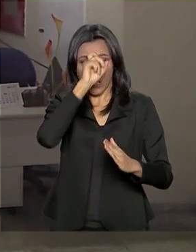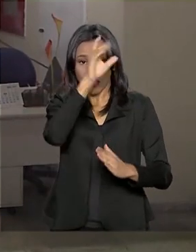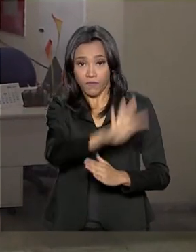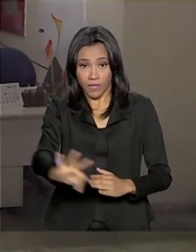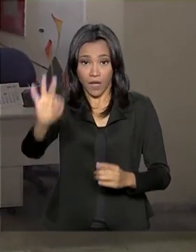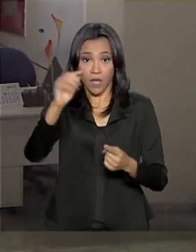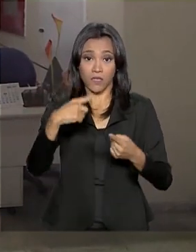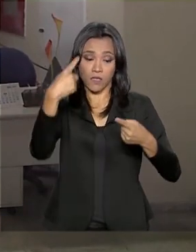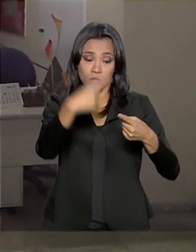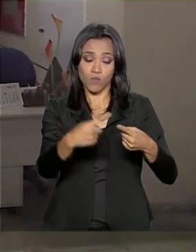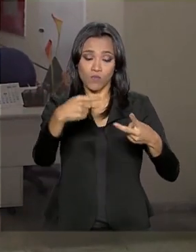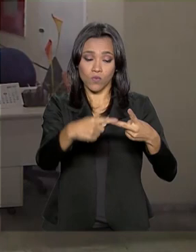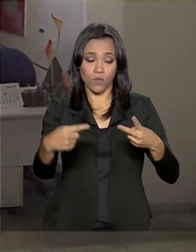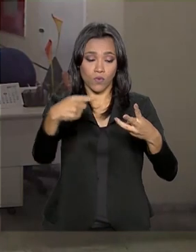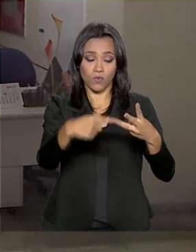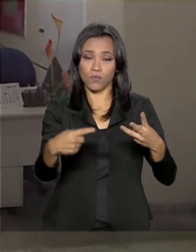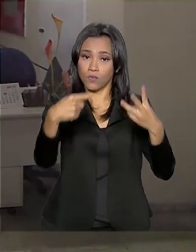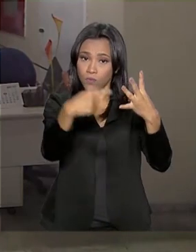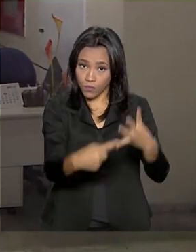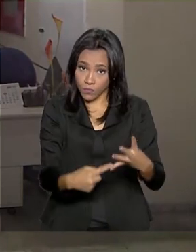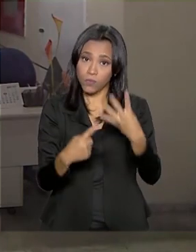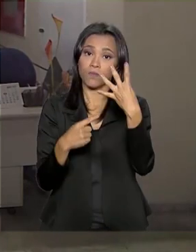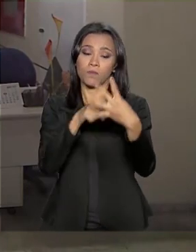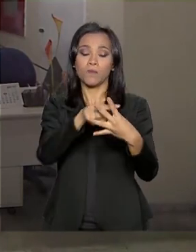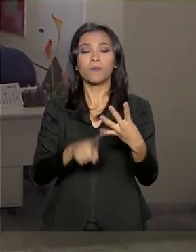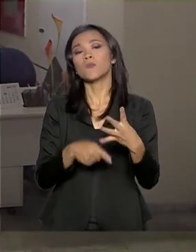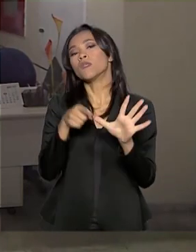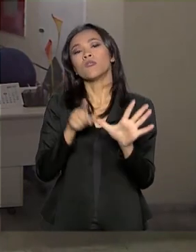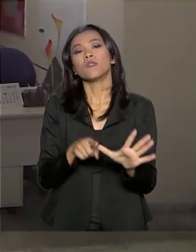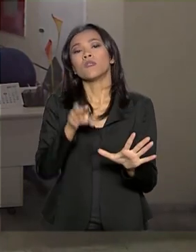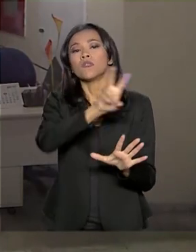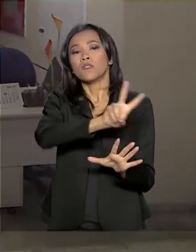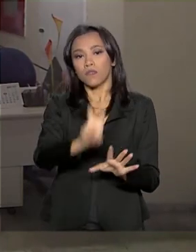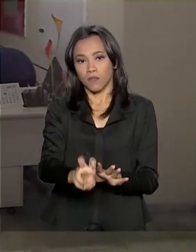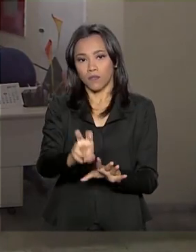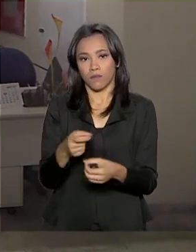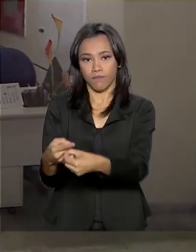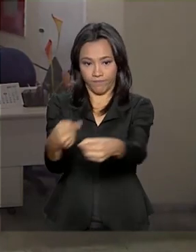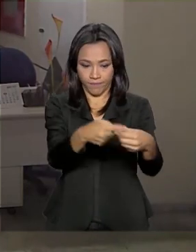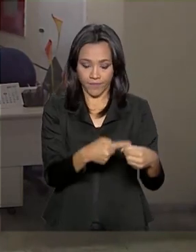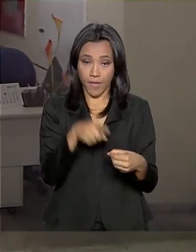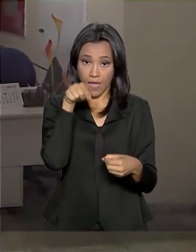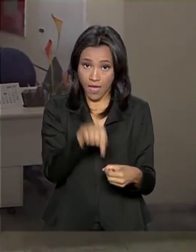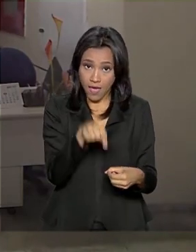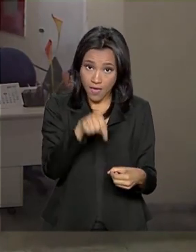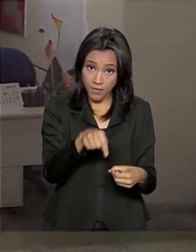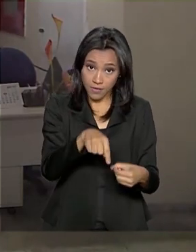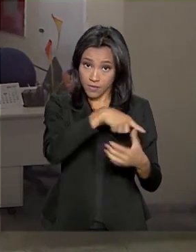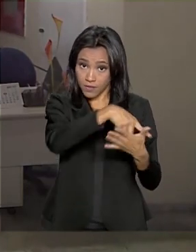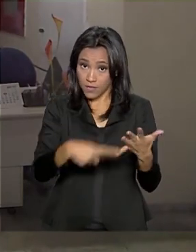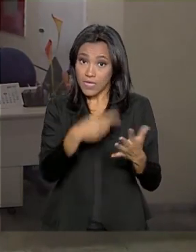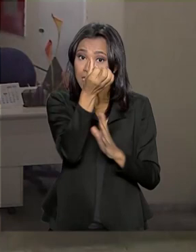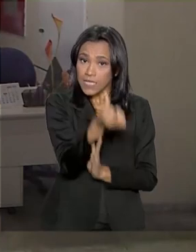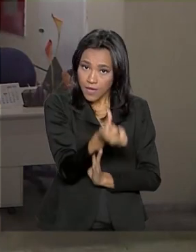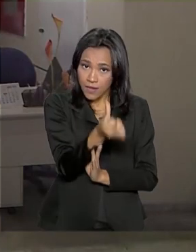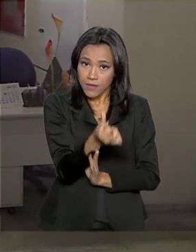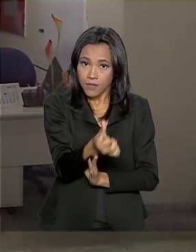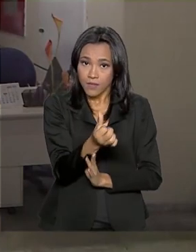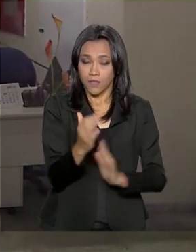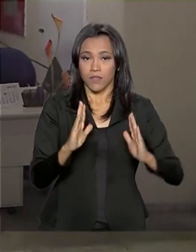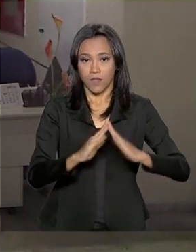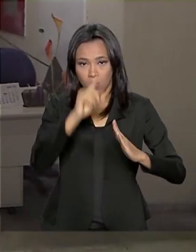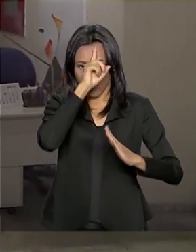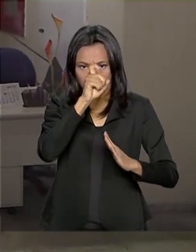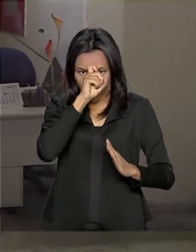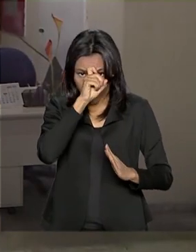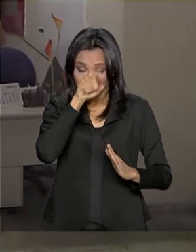bonsucesso e panela lagoa cardoso fonte do hospital dos servidores a manutenção das seis unidades anualmente para